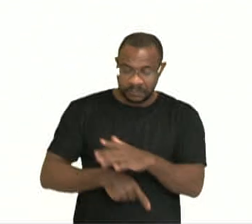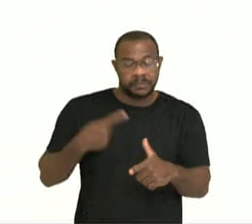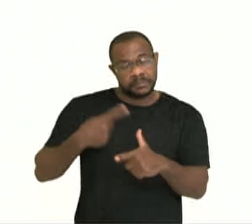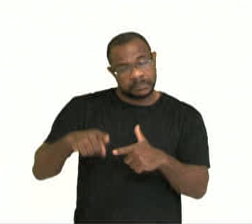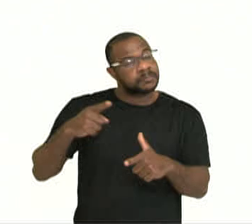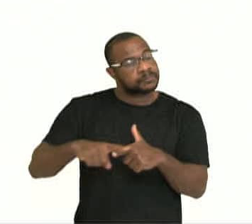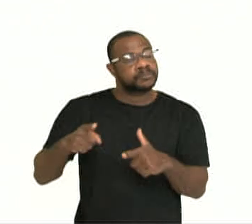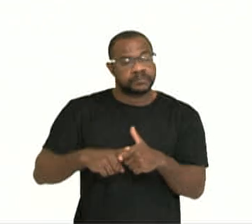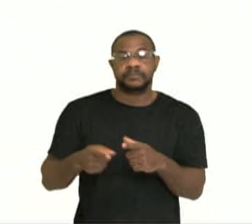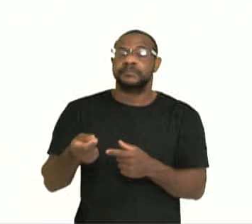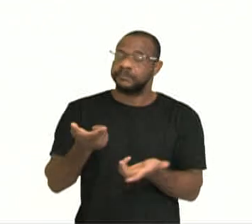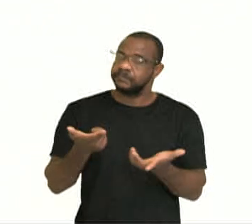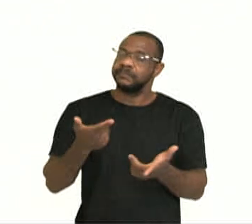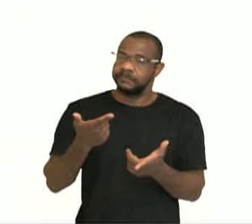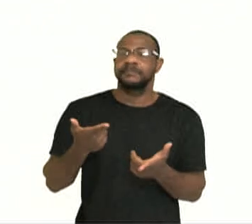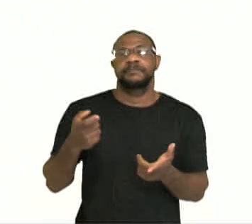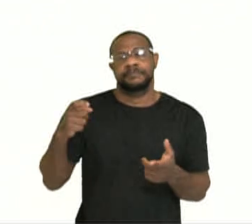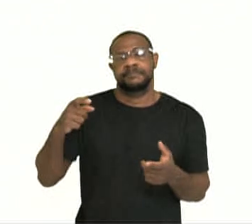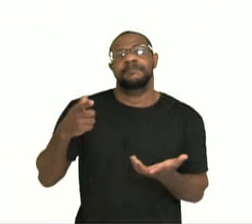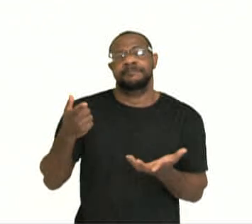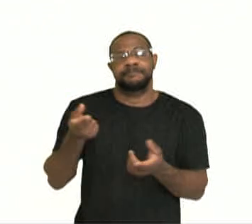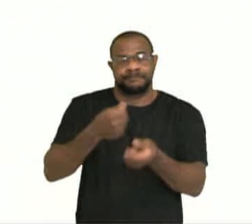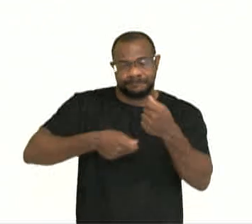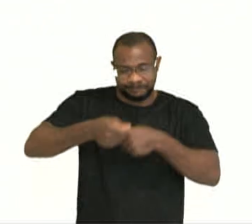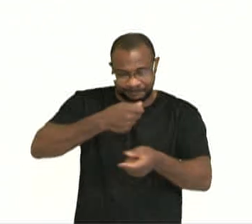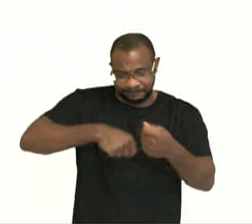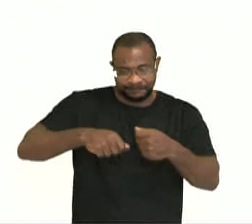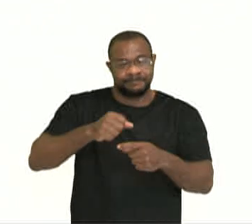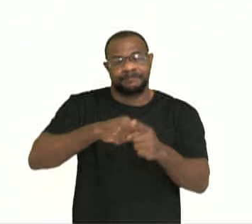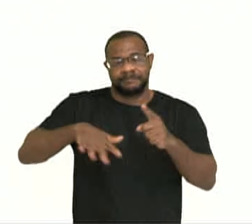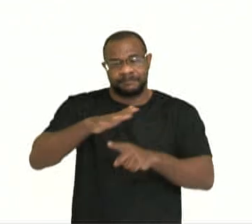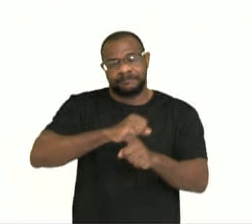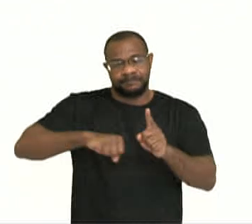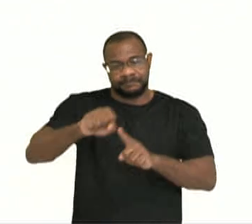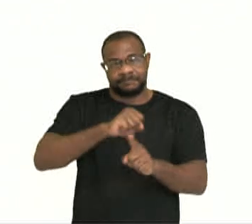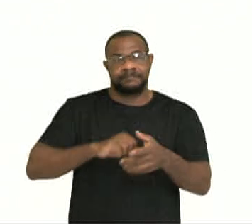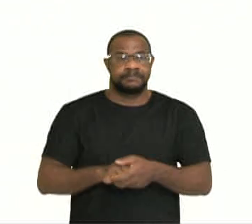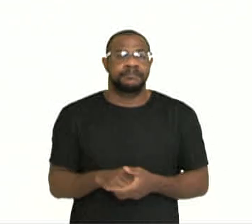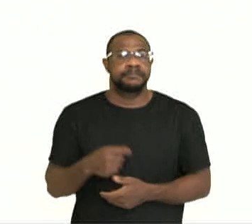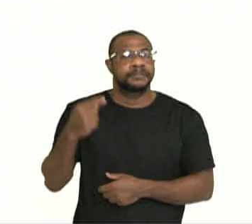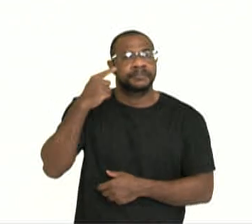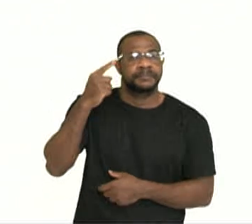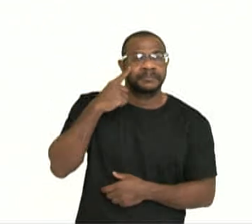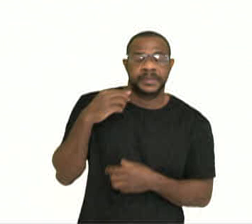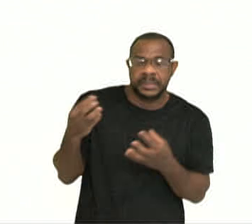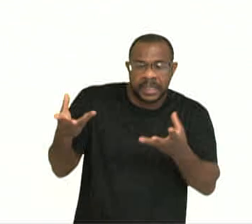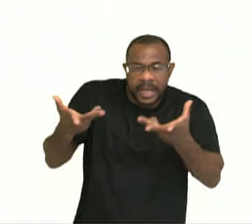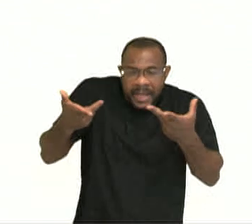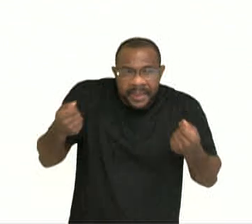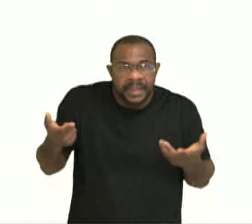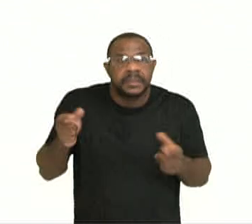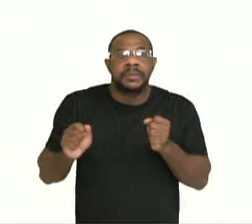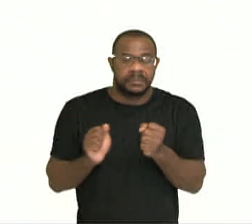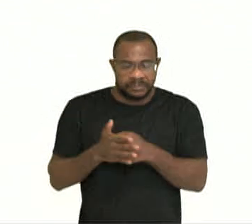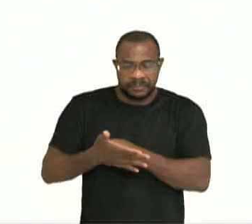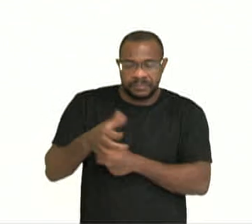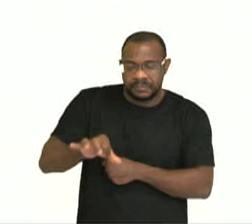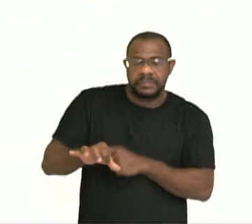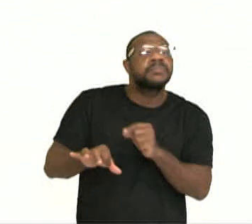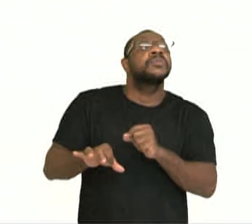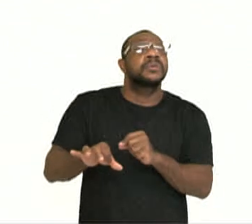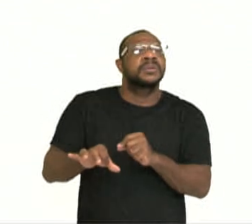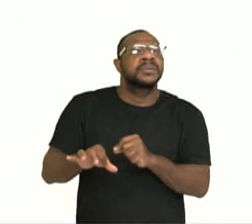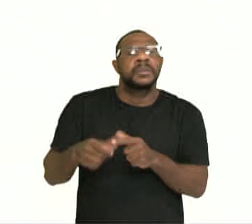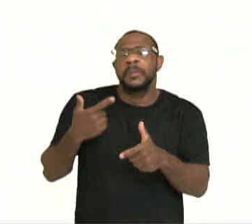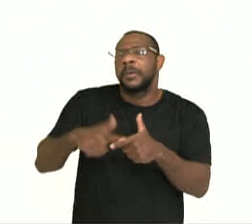problemas socioeconômicos dos países. Então vamos pensar ali nas heranças econômicas deixadas pelo Covid. Escreva em poucas